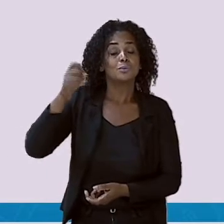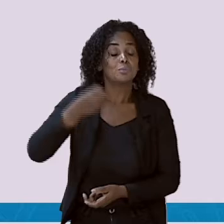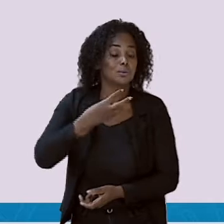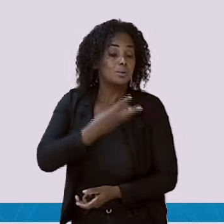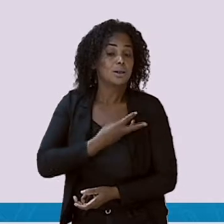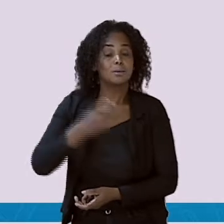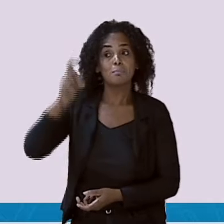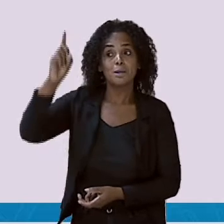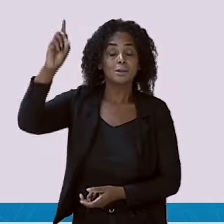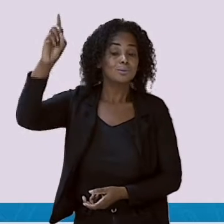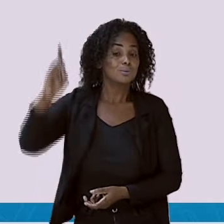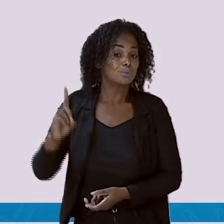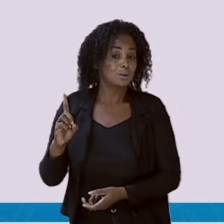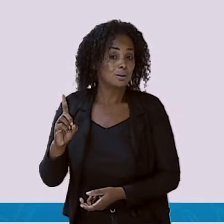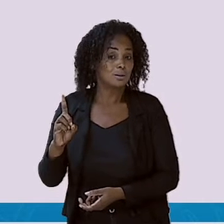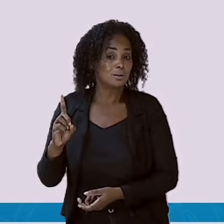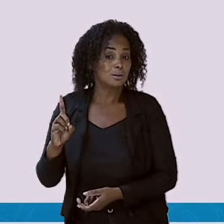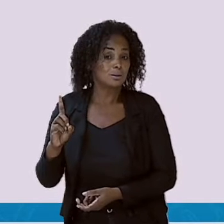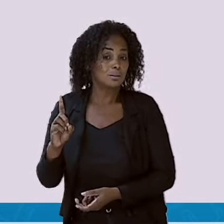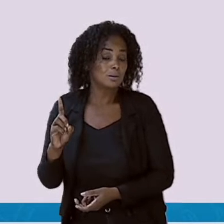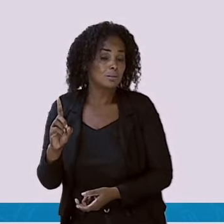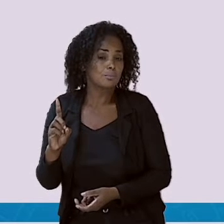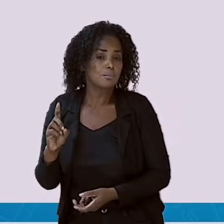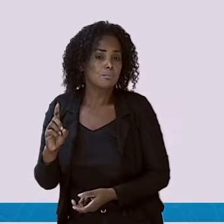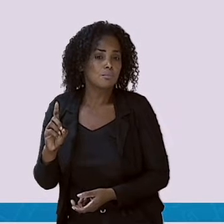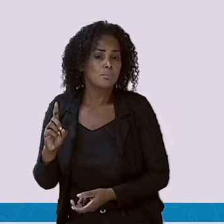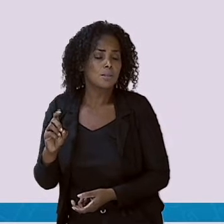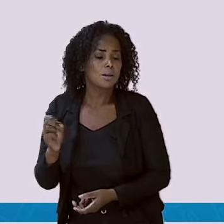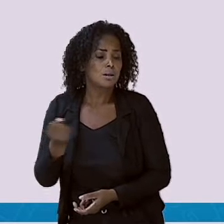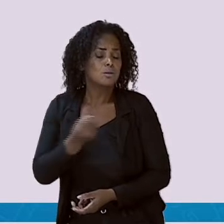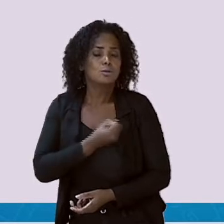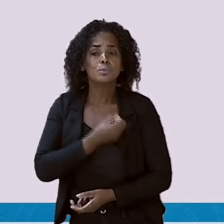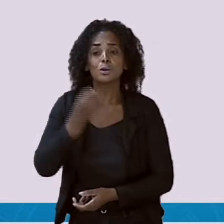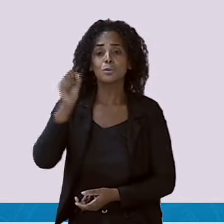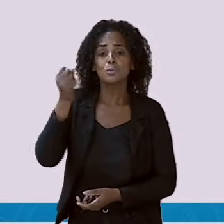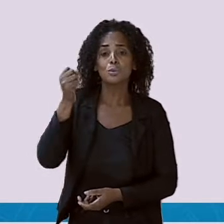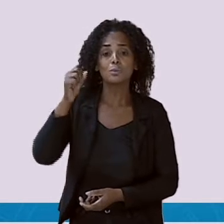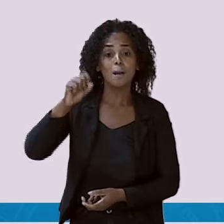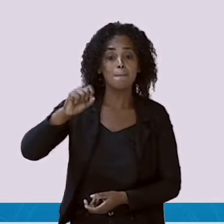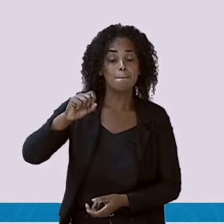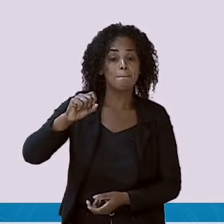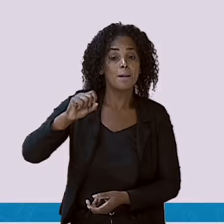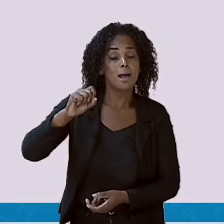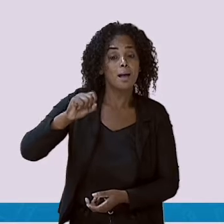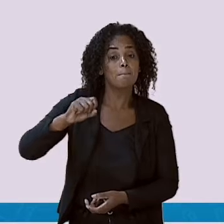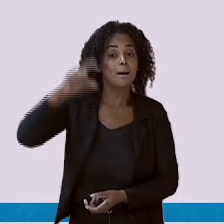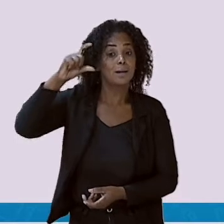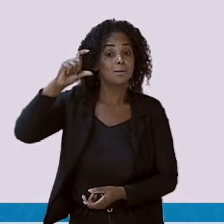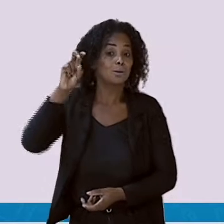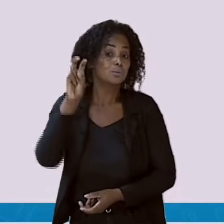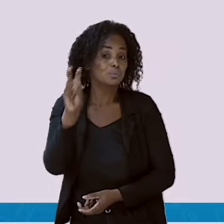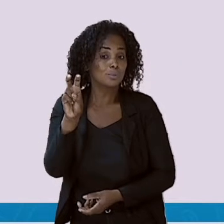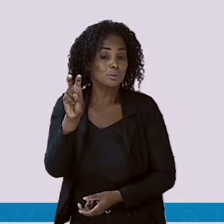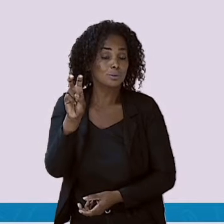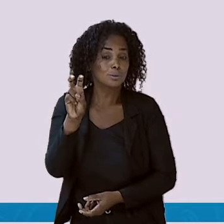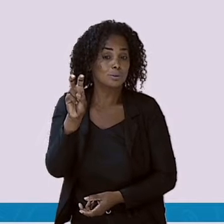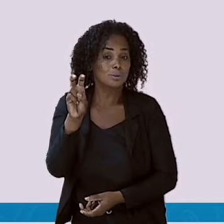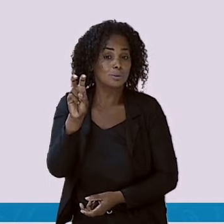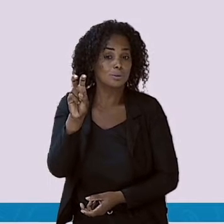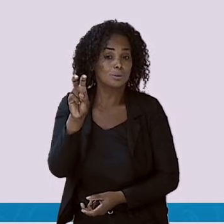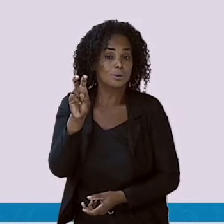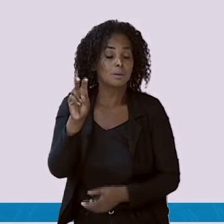número 8. E o número 8 ele é maior do que 5. Se ele é maior do que 5, eu aumento